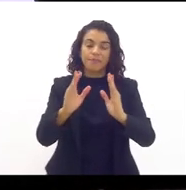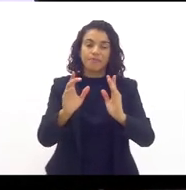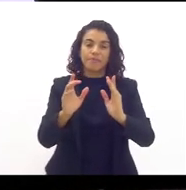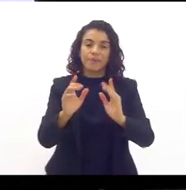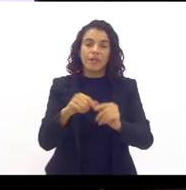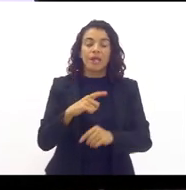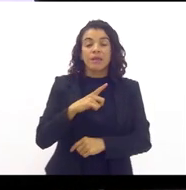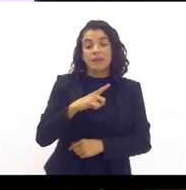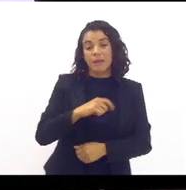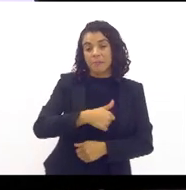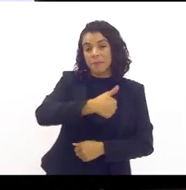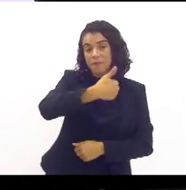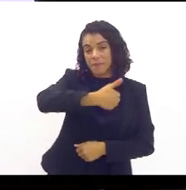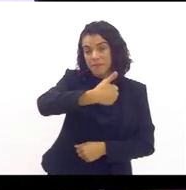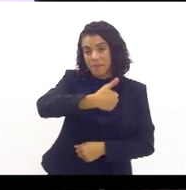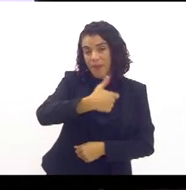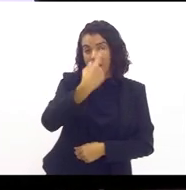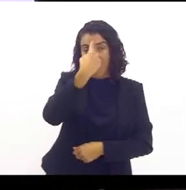Abordando primeiramente